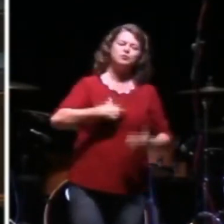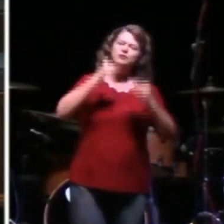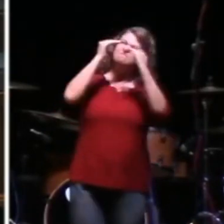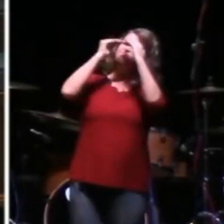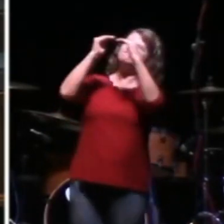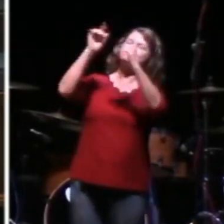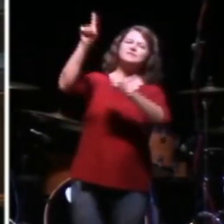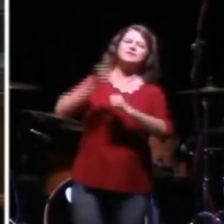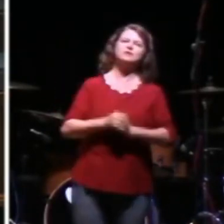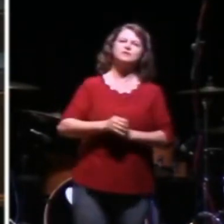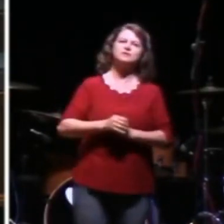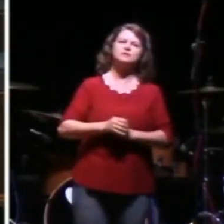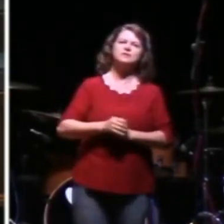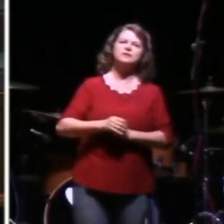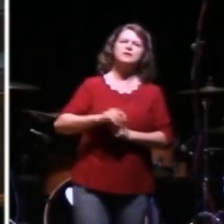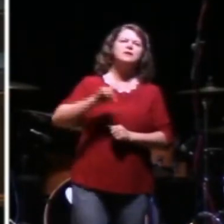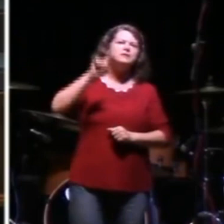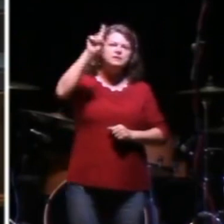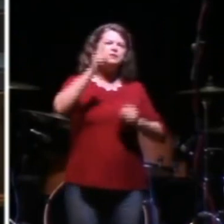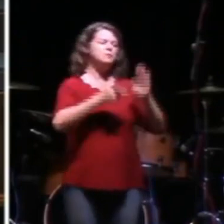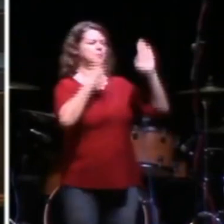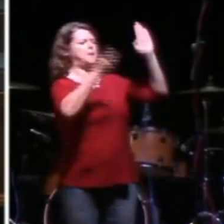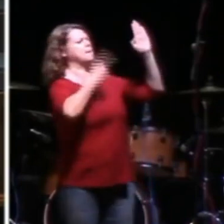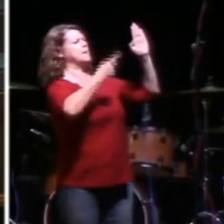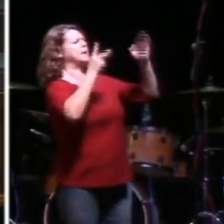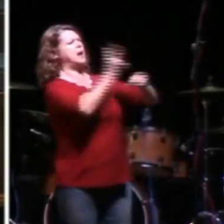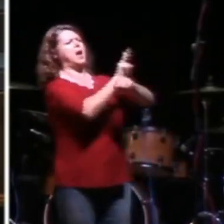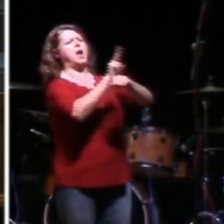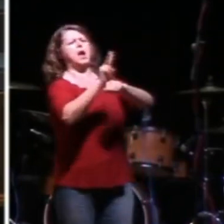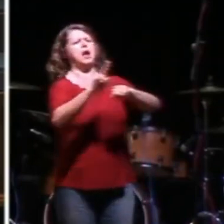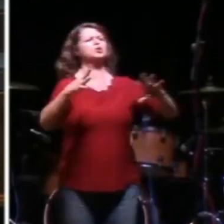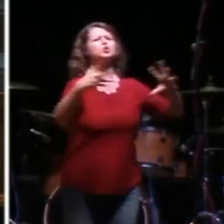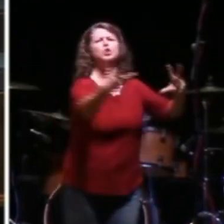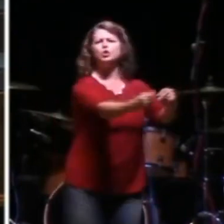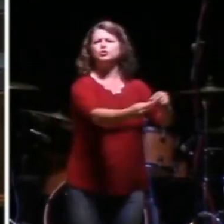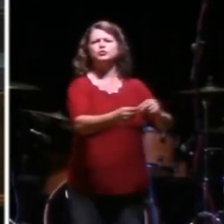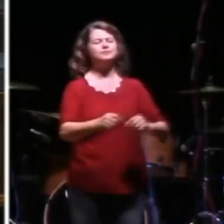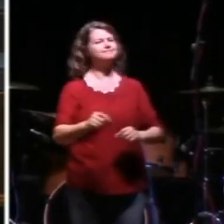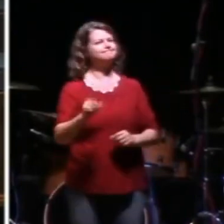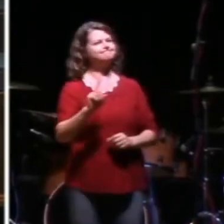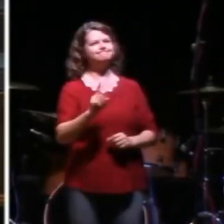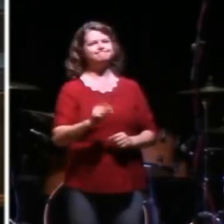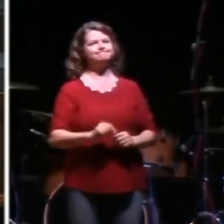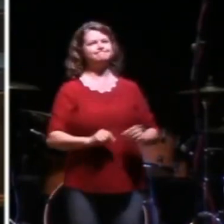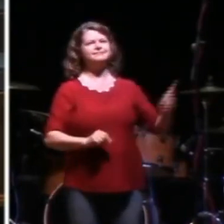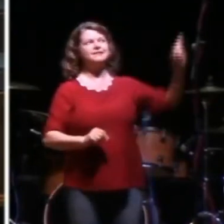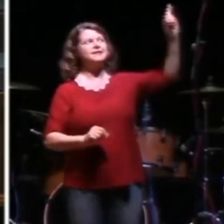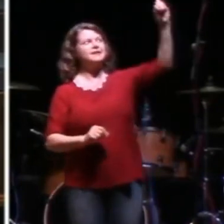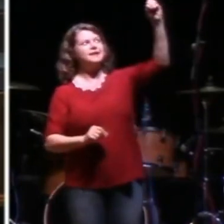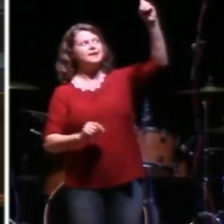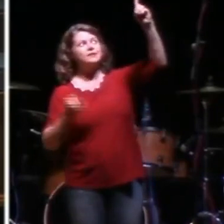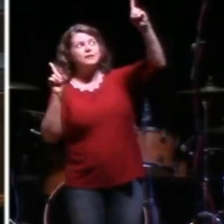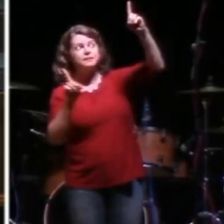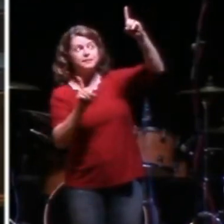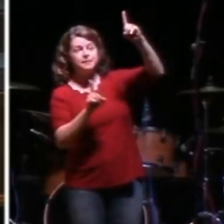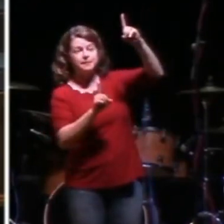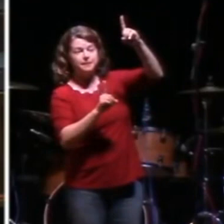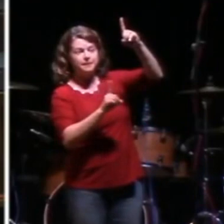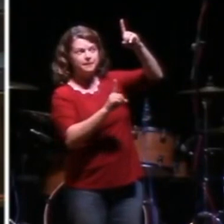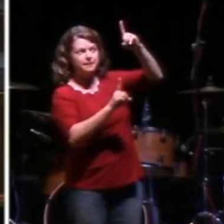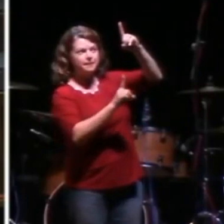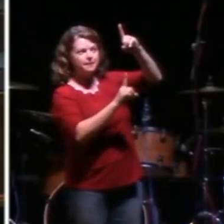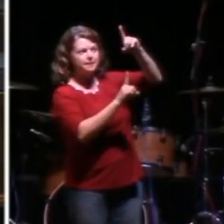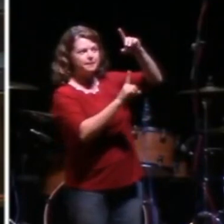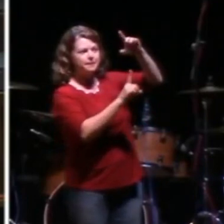promete proteção para todo mundo não é isso deus promete proteção para quem tá brigado no esconderijo dele que faz